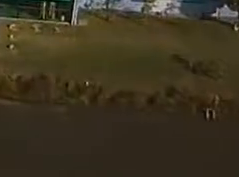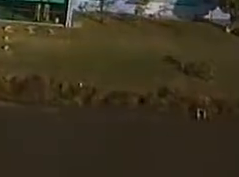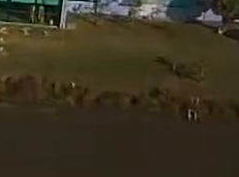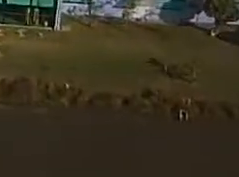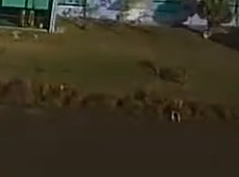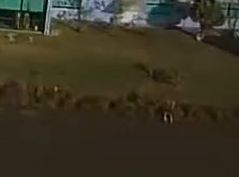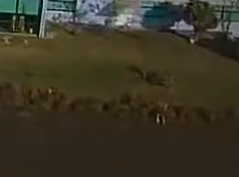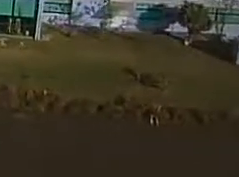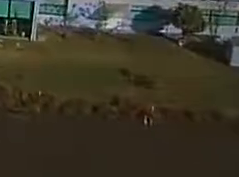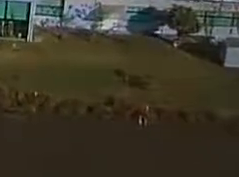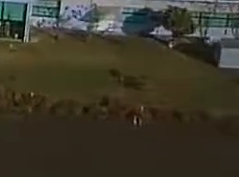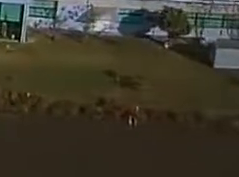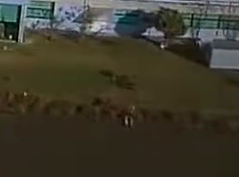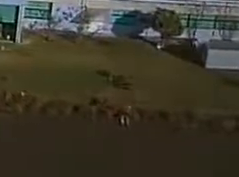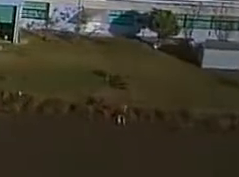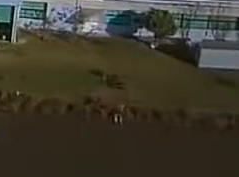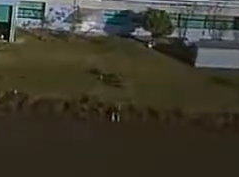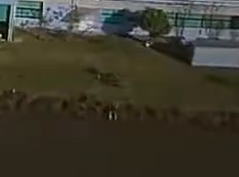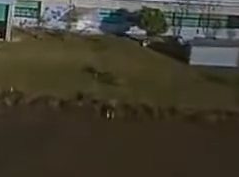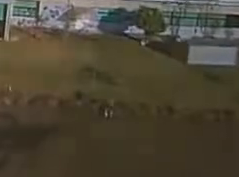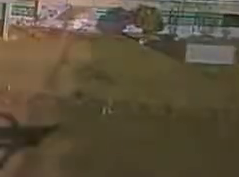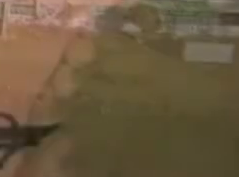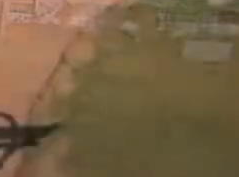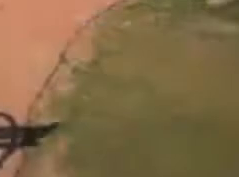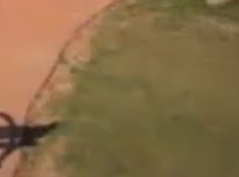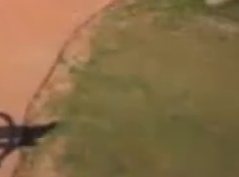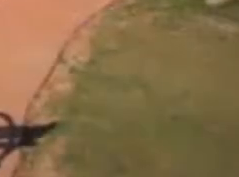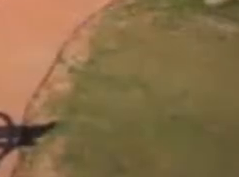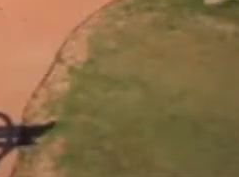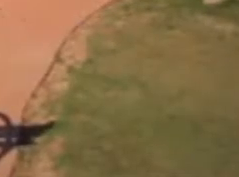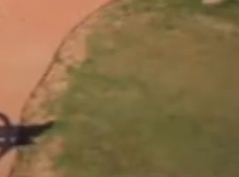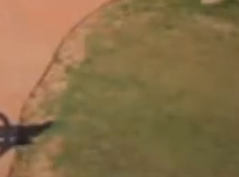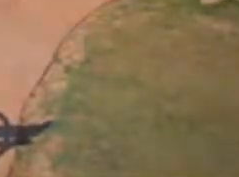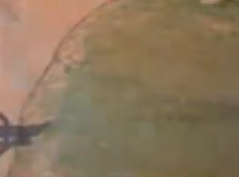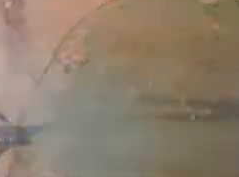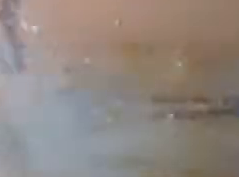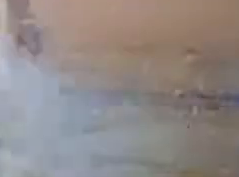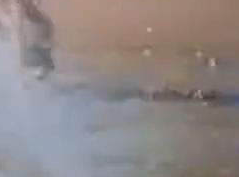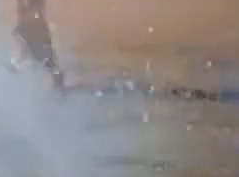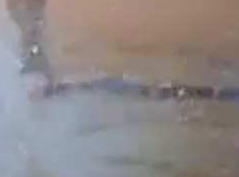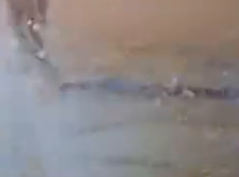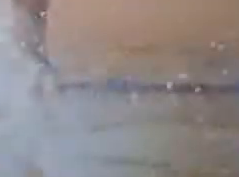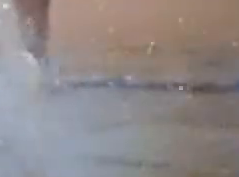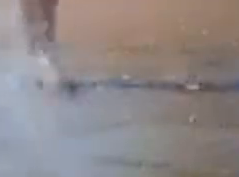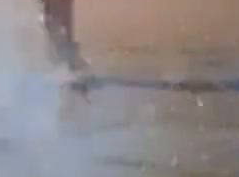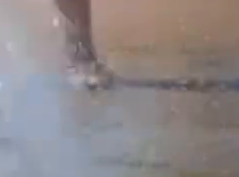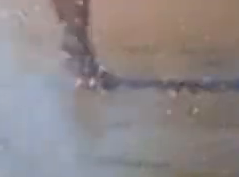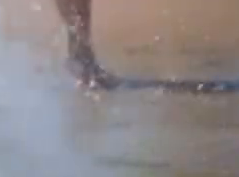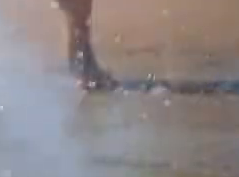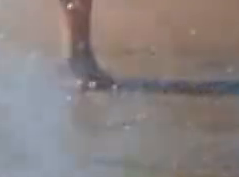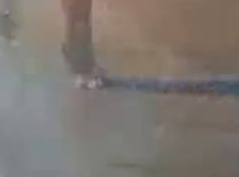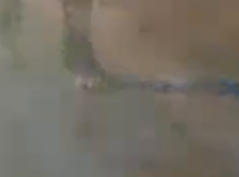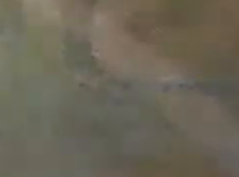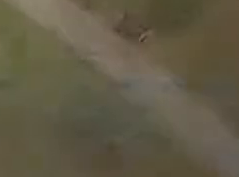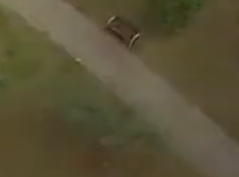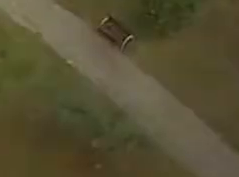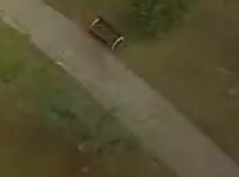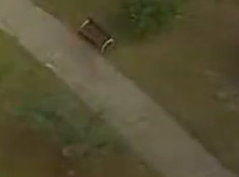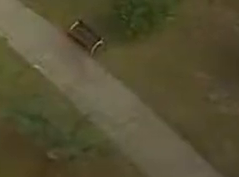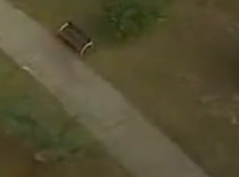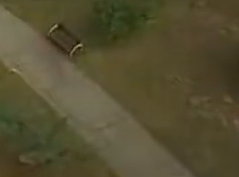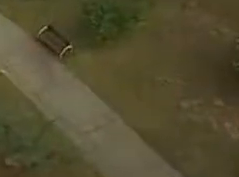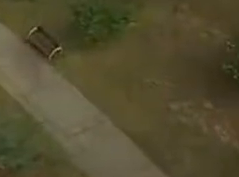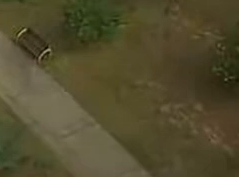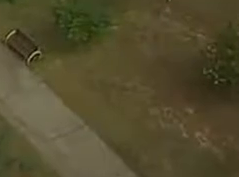ostentas estrelado, dedica o verde louro desta flâmula, mas no futuro e glória